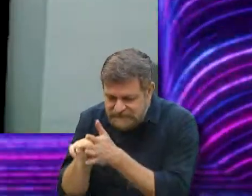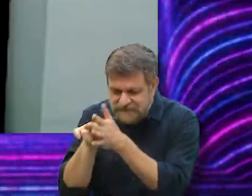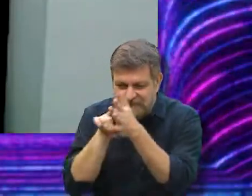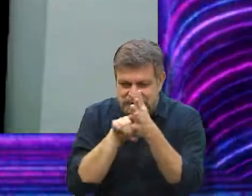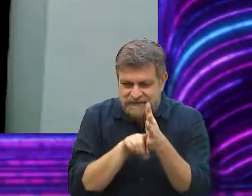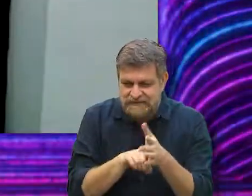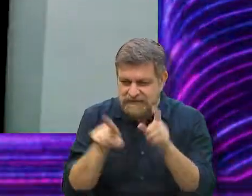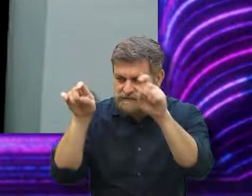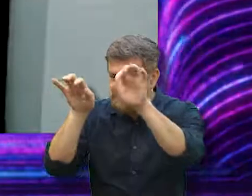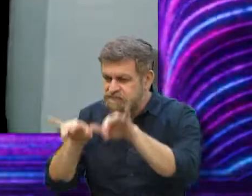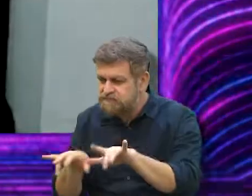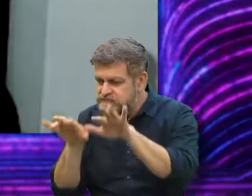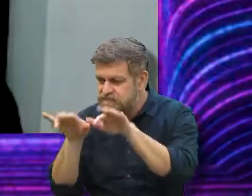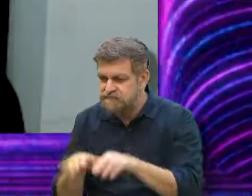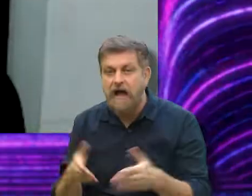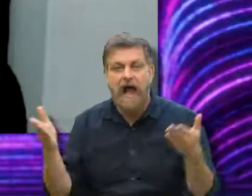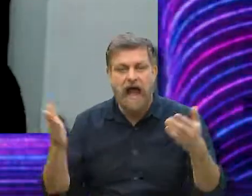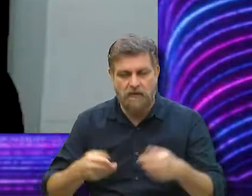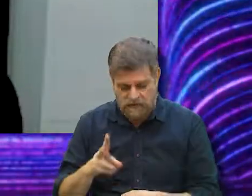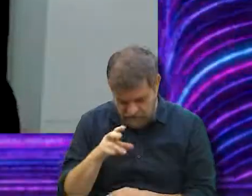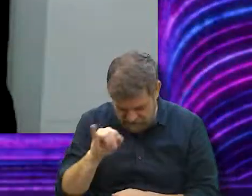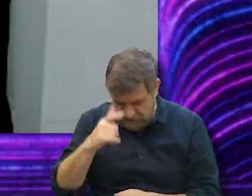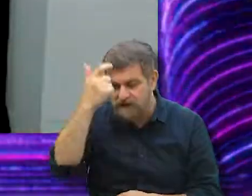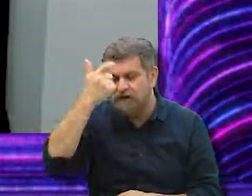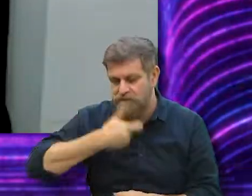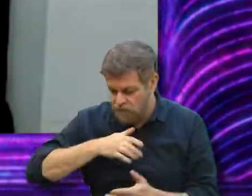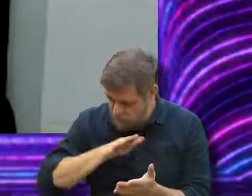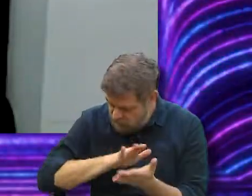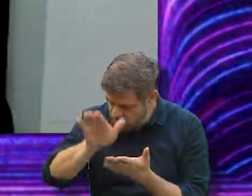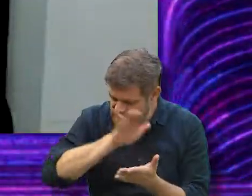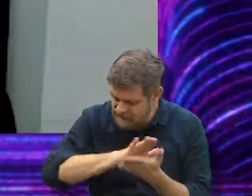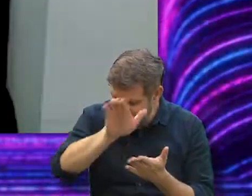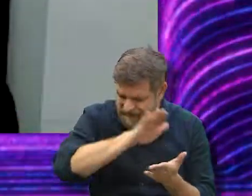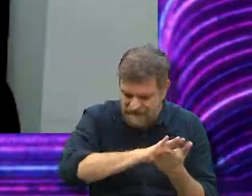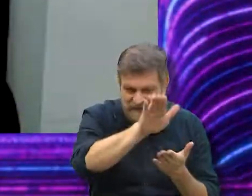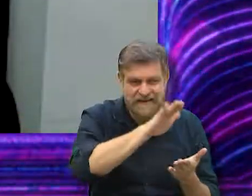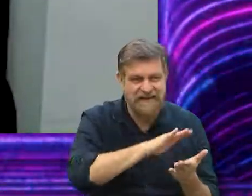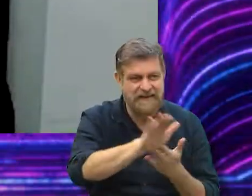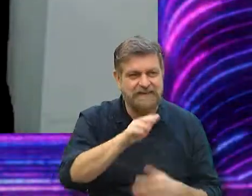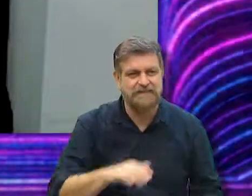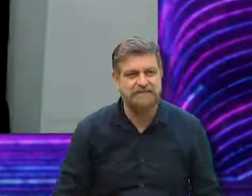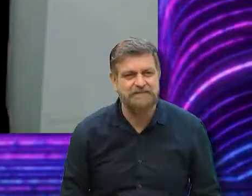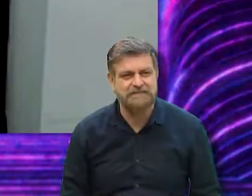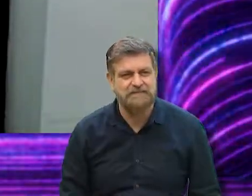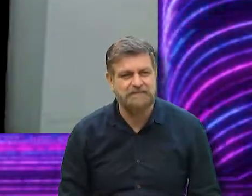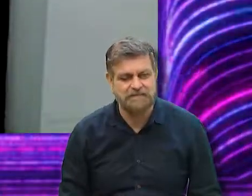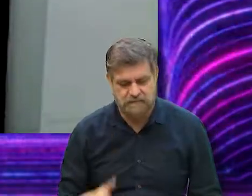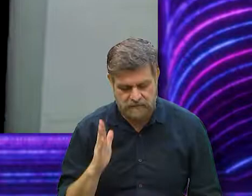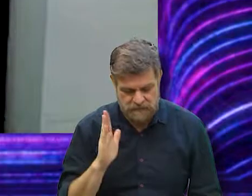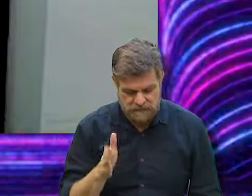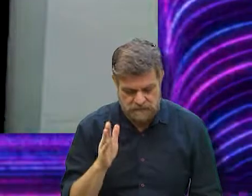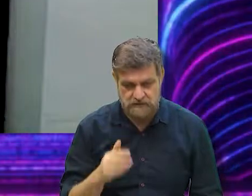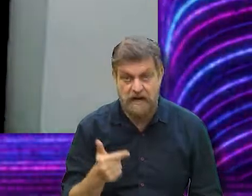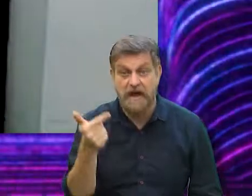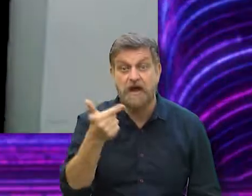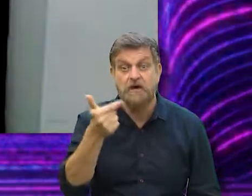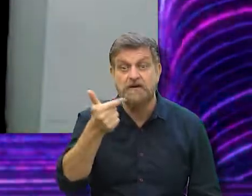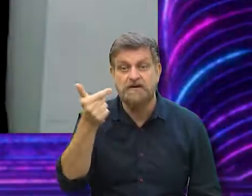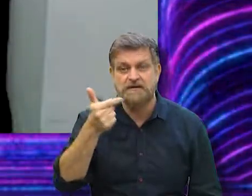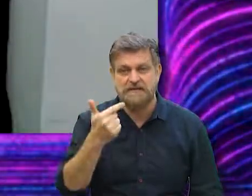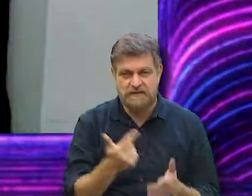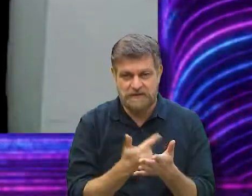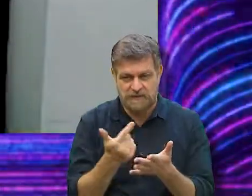colocar o que está aqui na minha cabeça. E aí, quando eu vi que ia para frente, eu falei, tá virando uma história